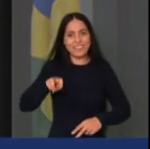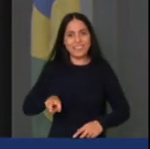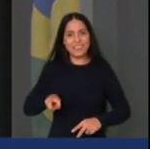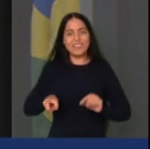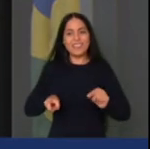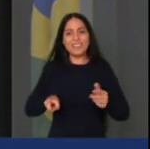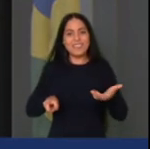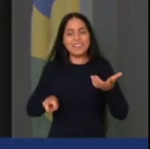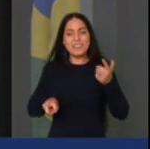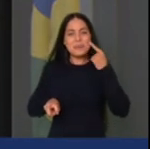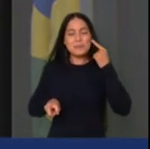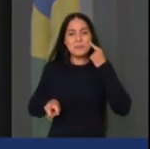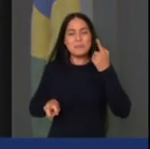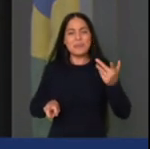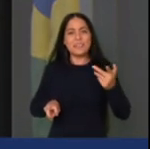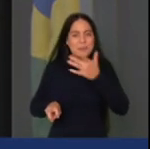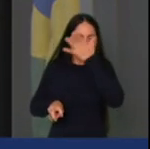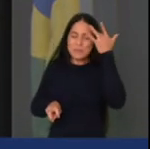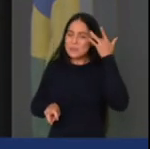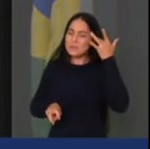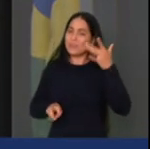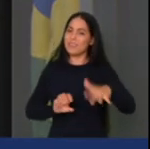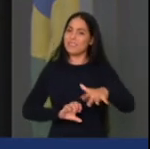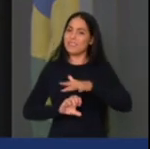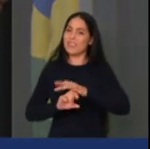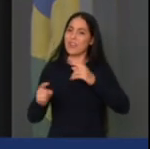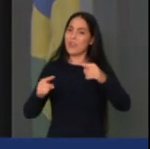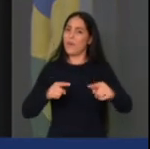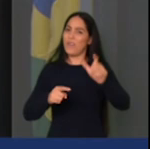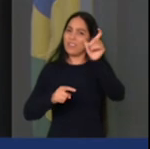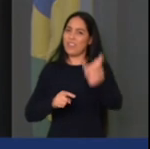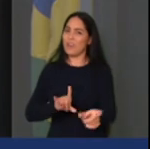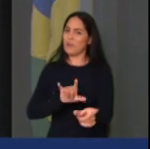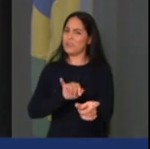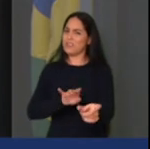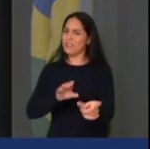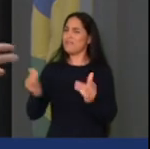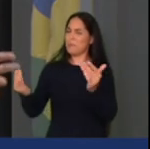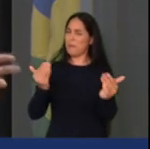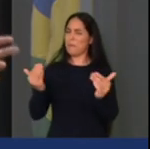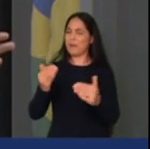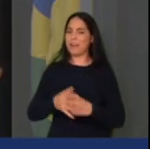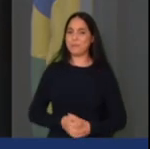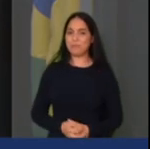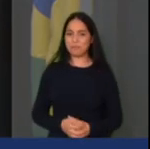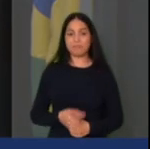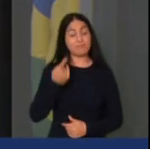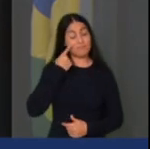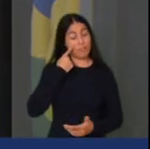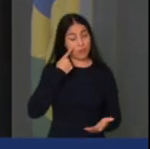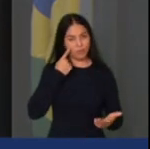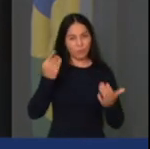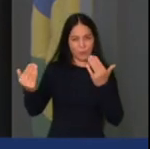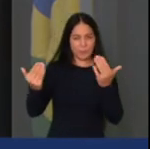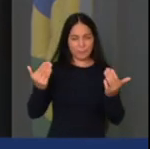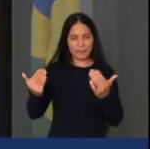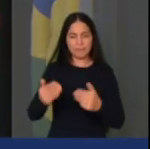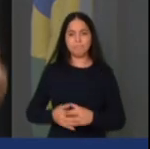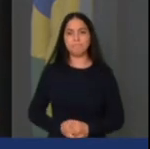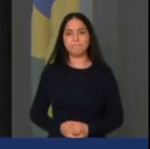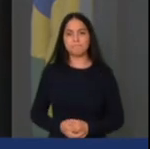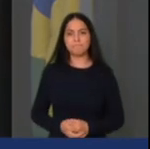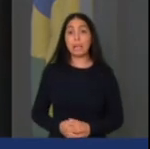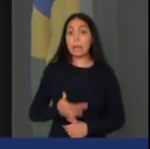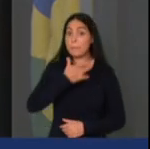o empresário como é Luciano Antes agora vamos comparar né de um lado nós temos ali pessoas